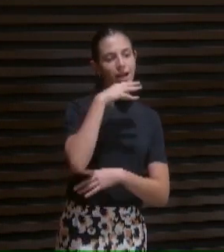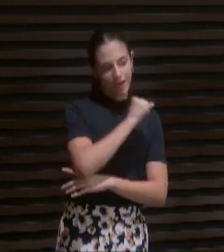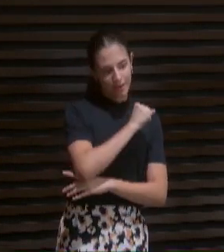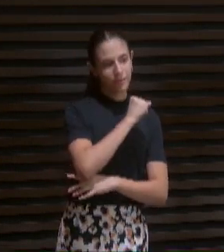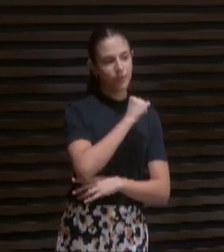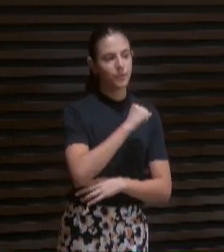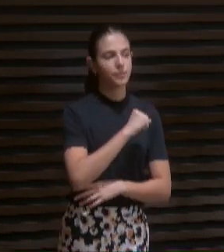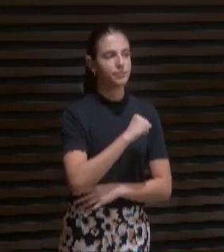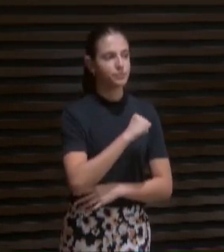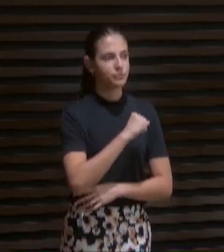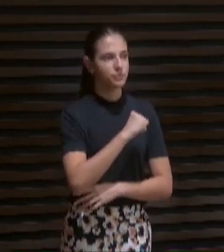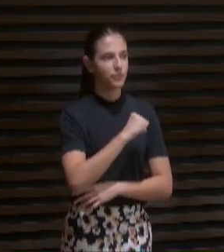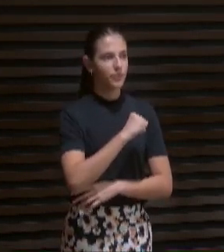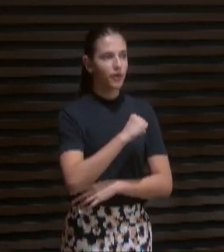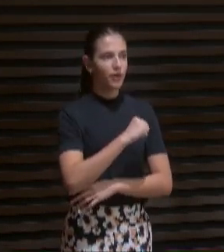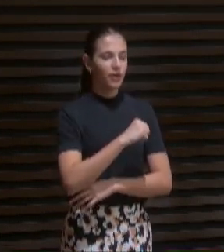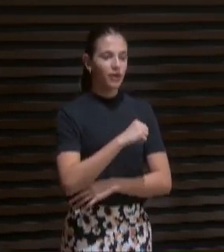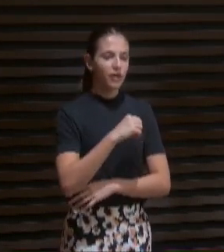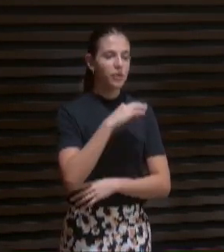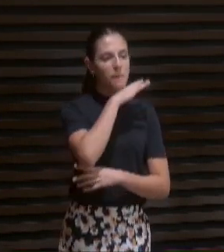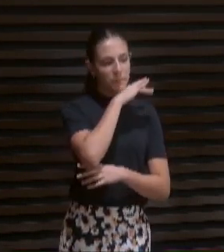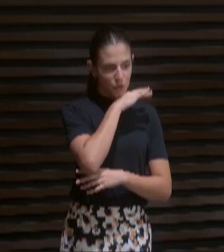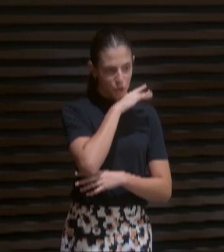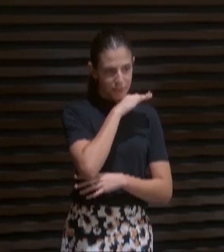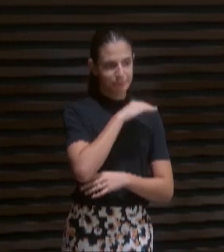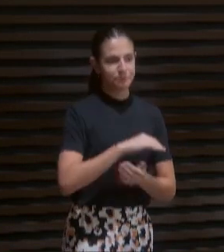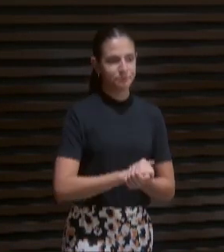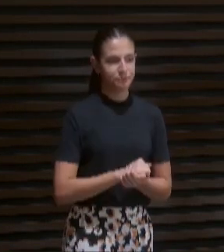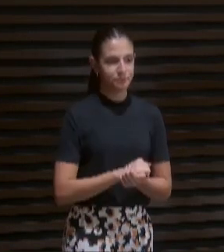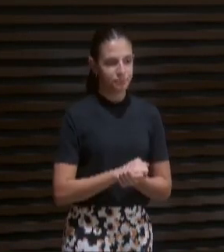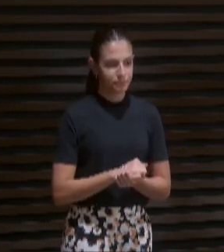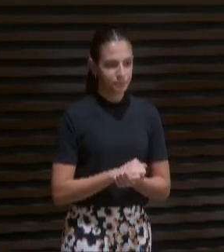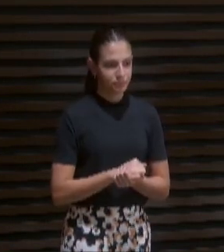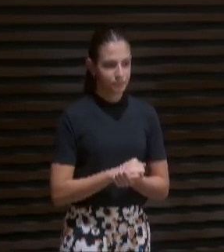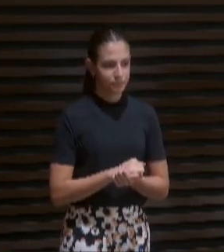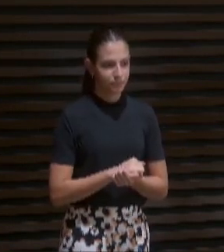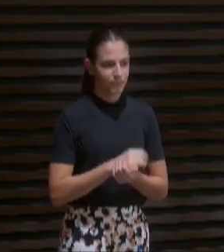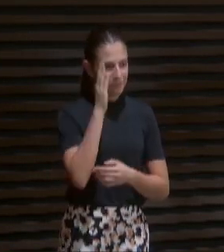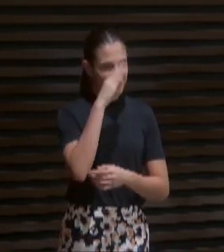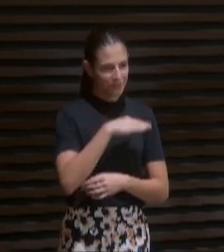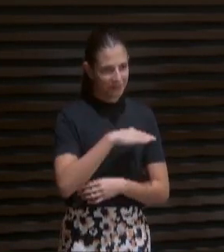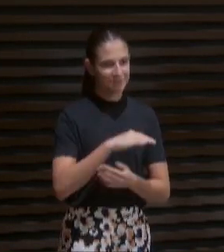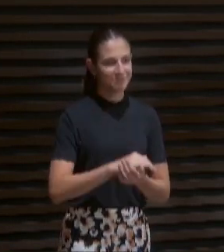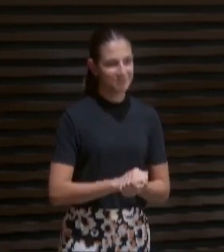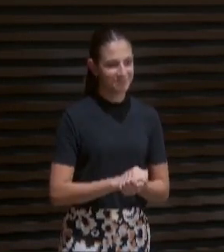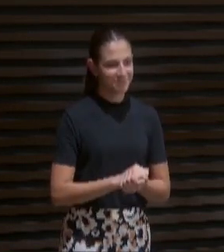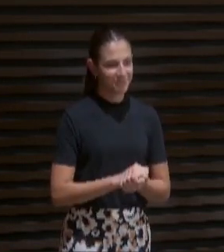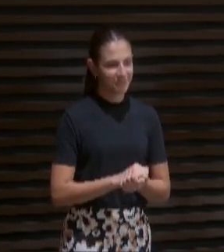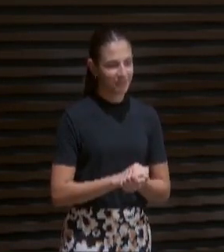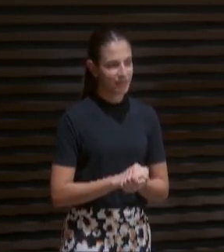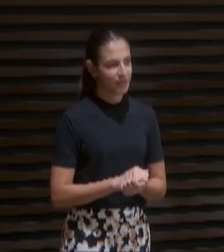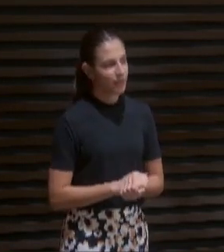mais violento. Assim como lá no antediluviano,